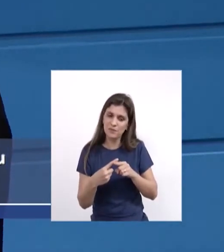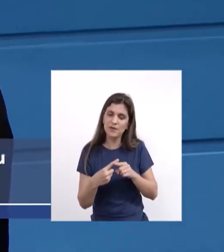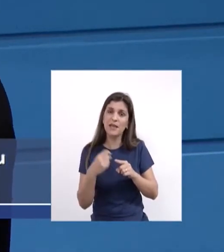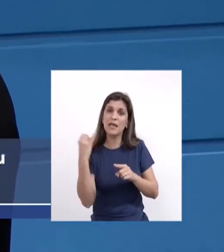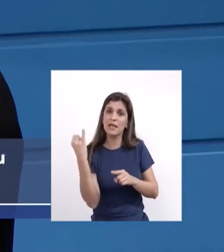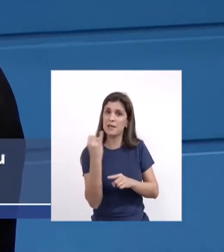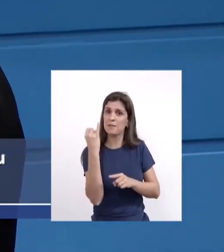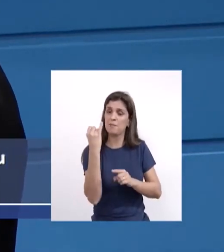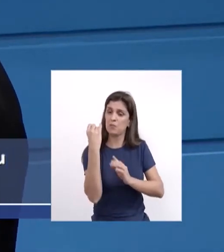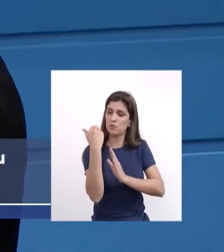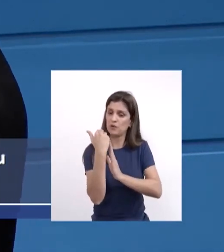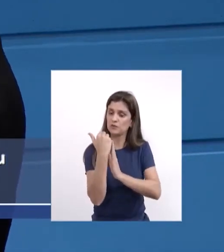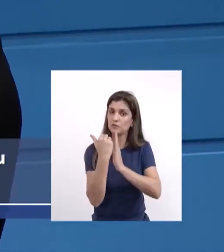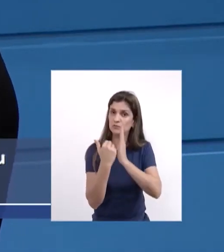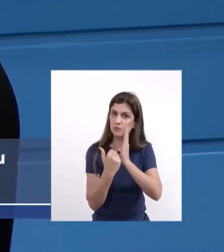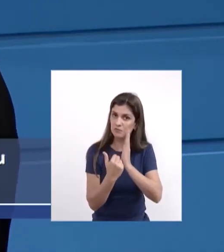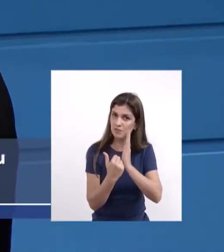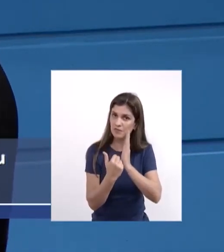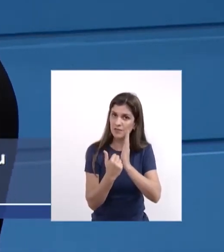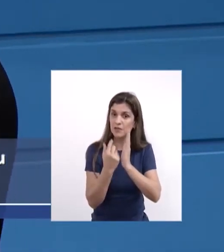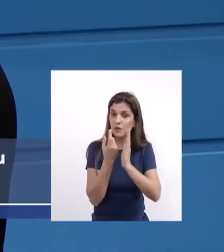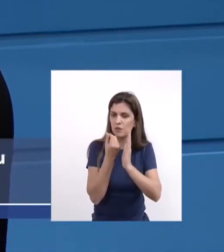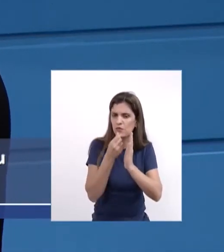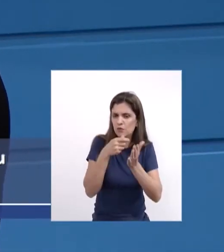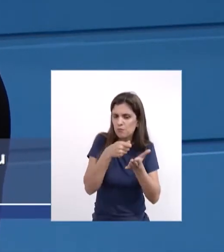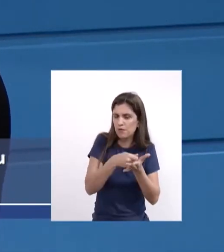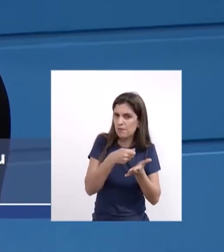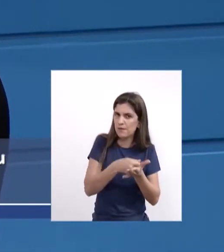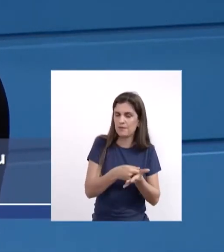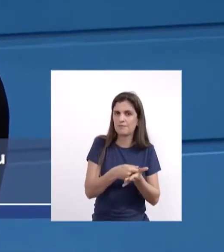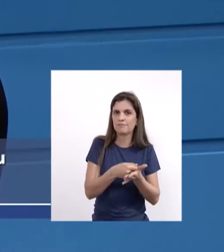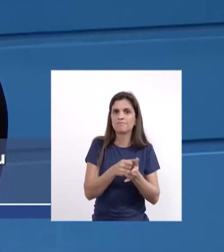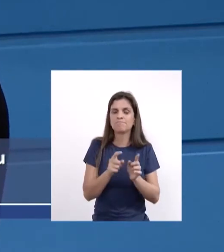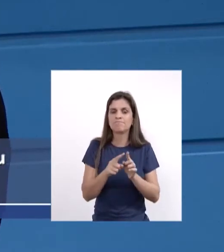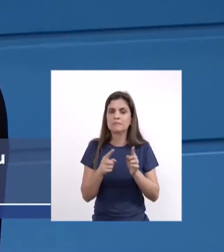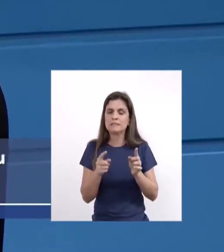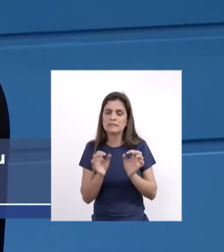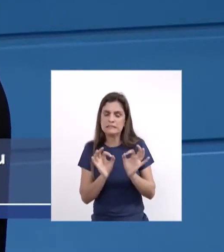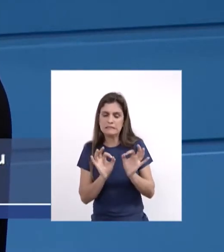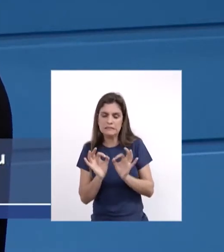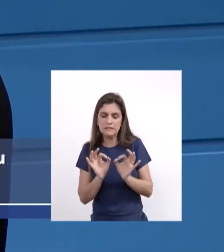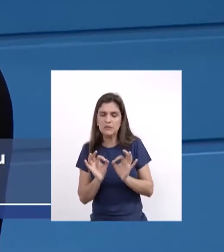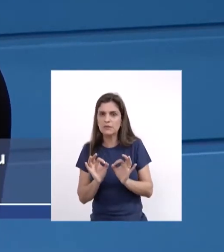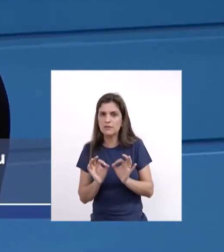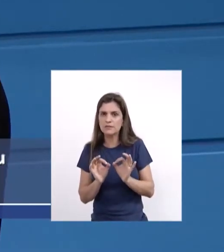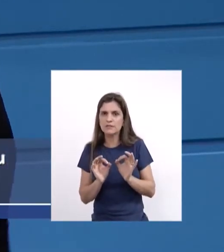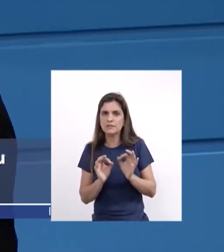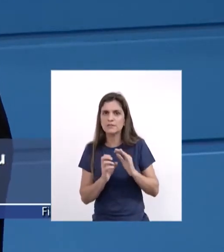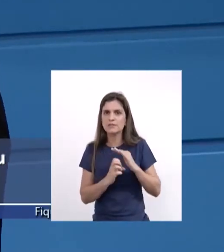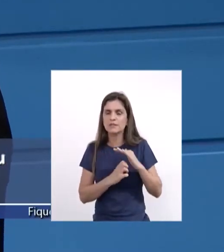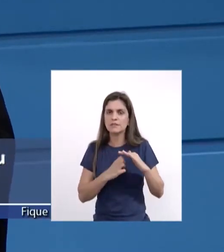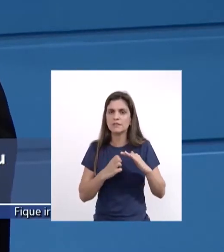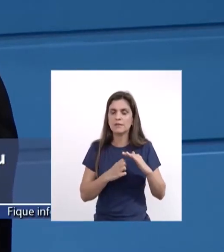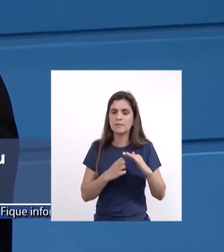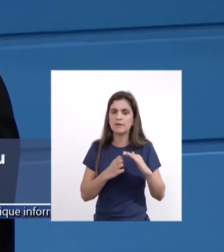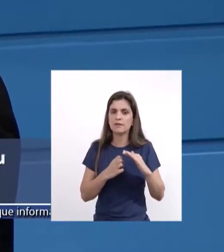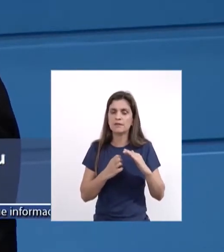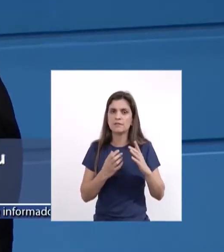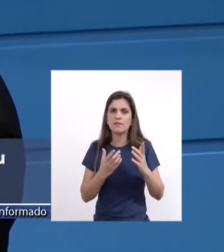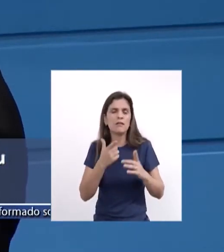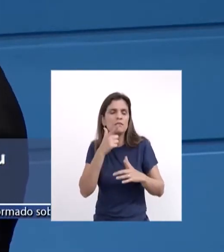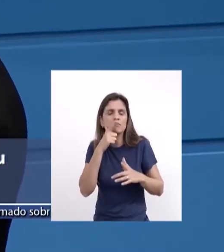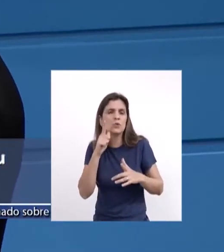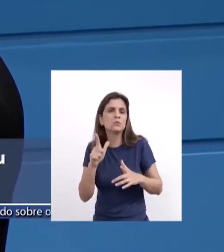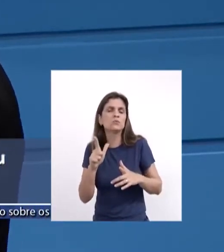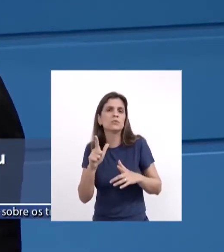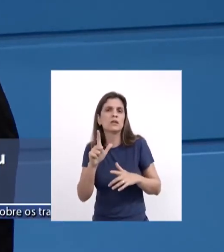Não teve. Simplesmente, numa grande articulação, chegam lá e se consegue uma liminar. Depois